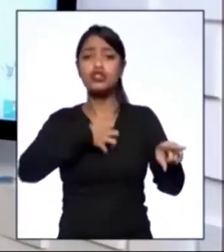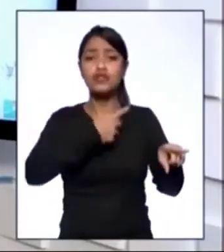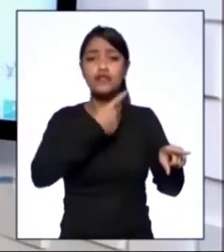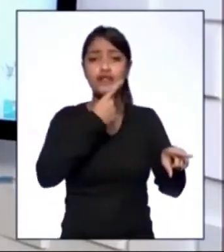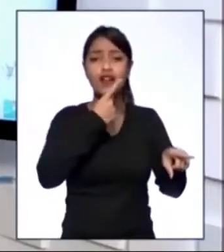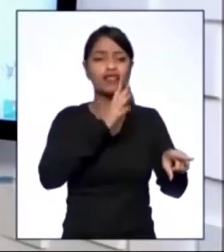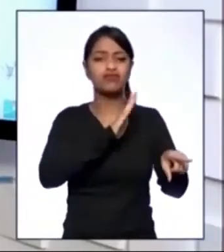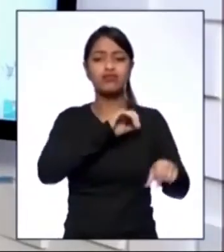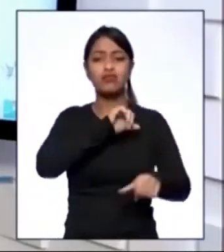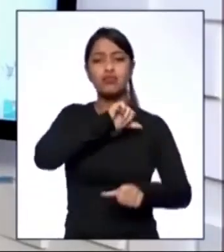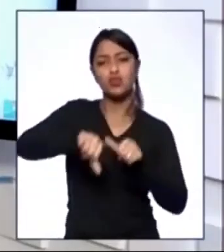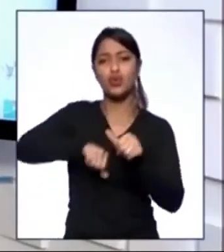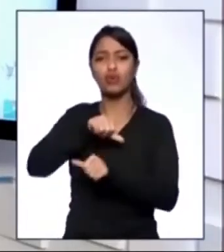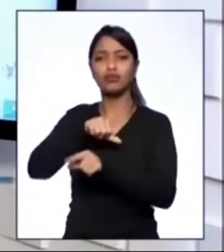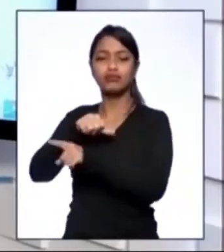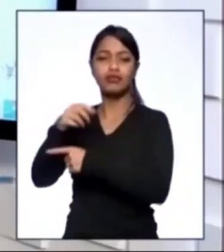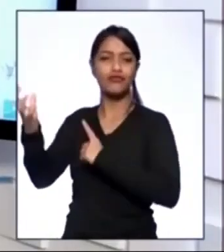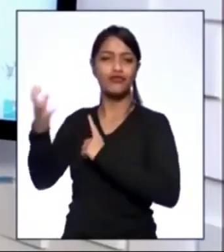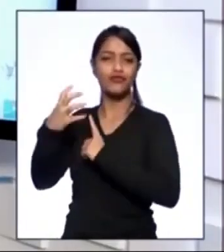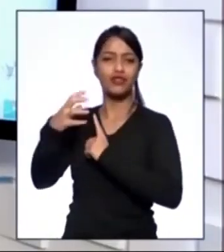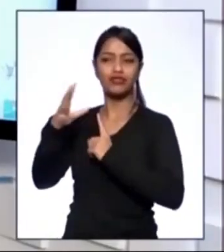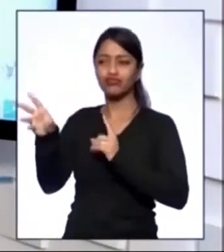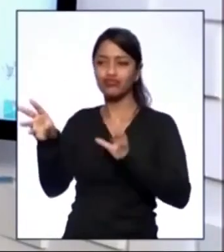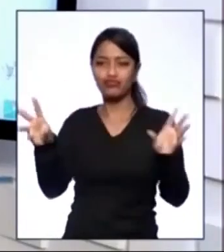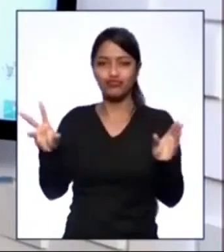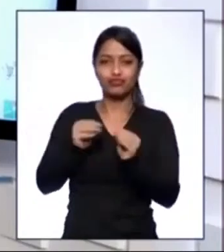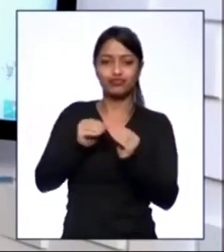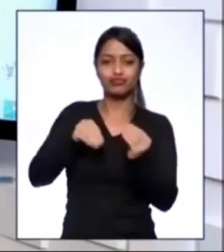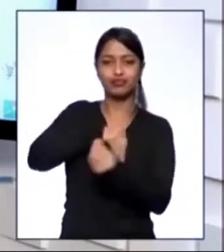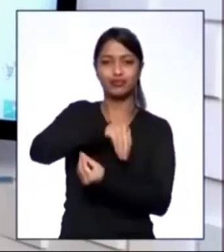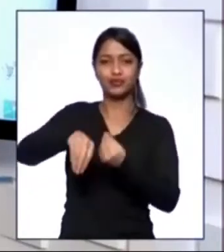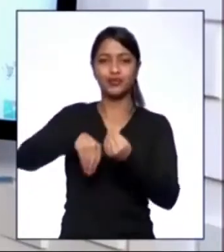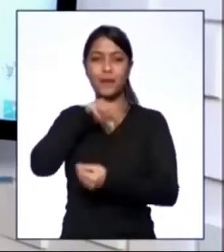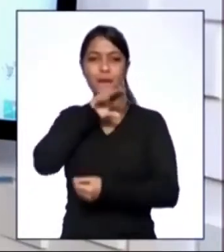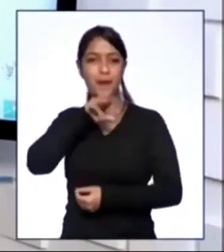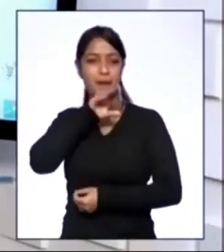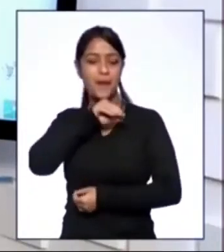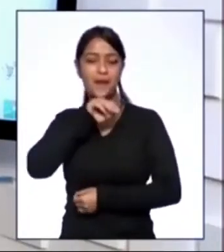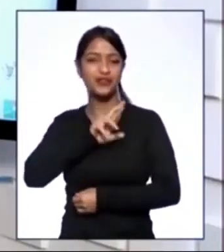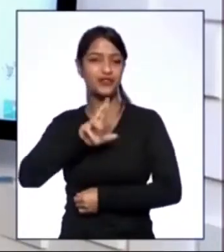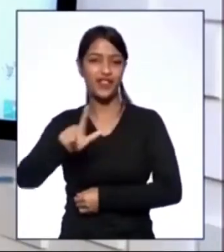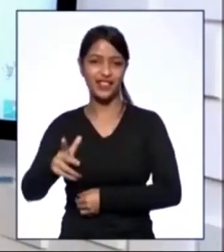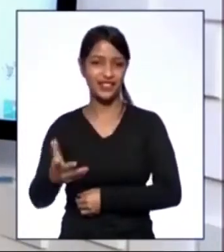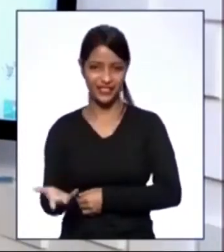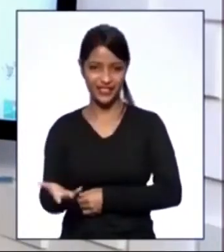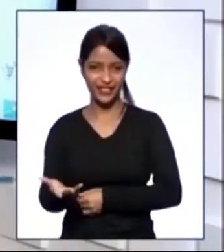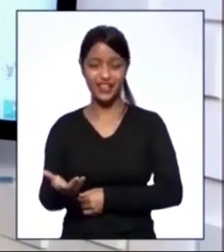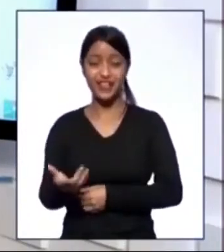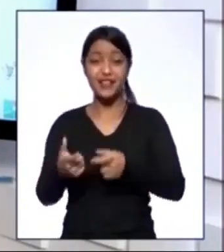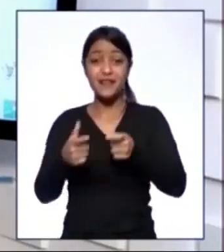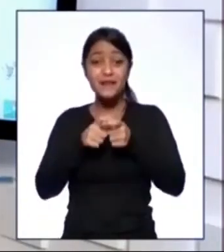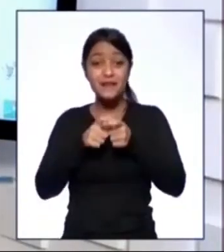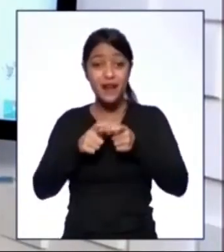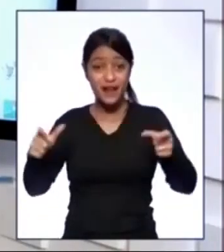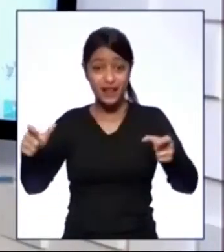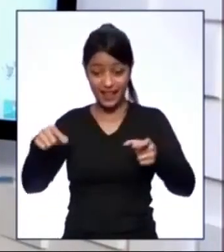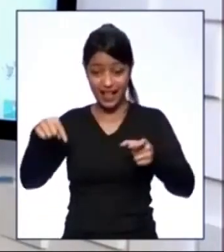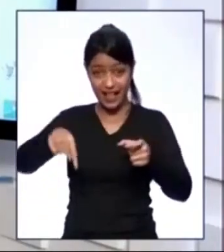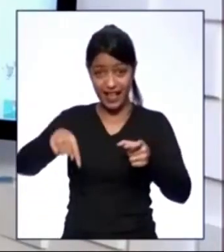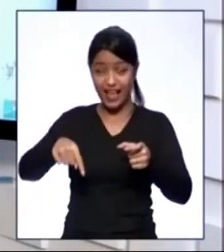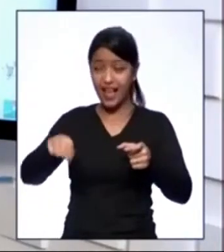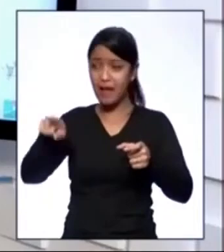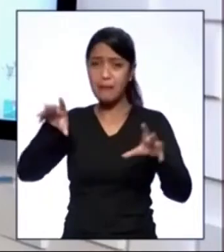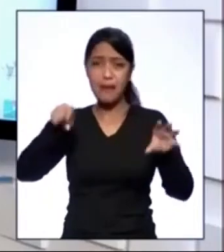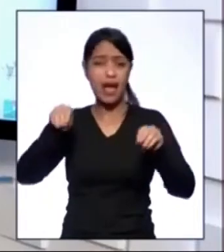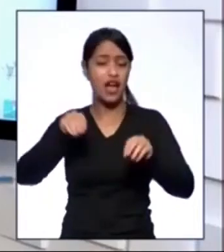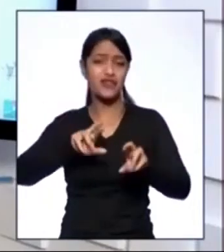vezes dá uma escapadinha, fala de um jeito diferente e tal, diferente daquele, né, da maioria do lugar onde está, mas o